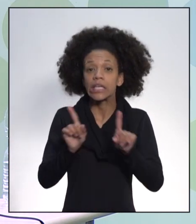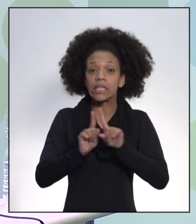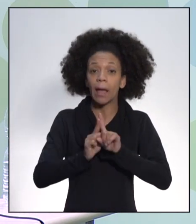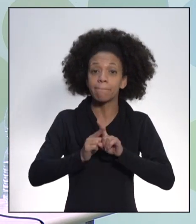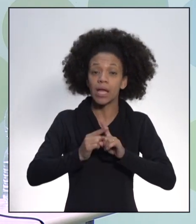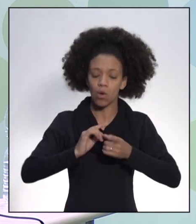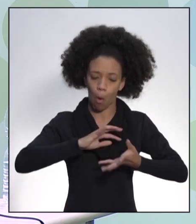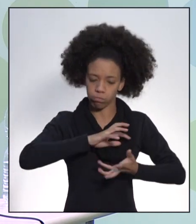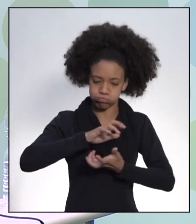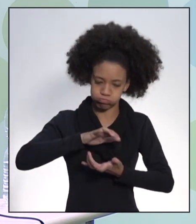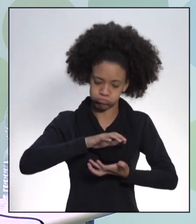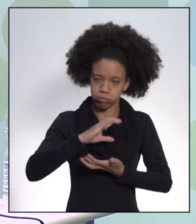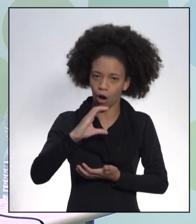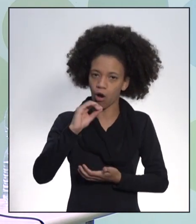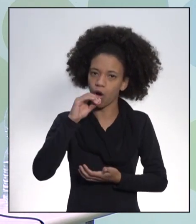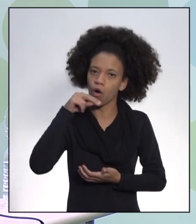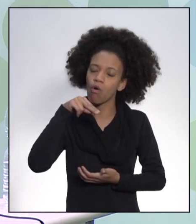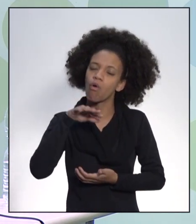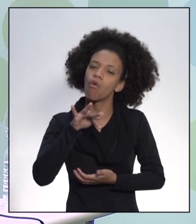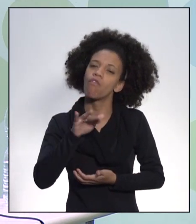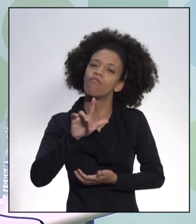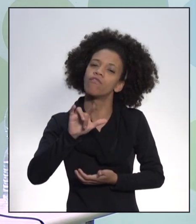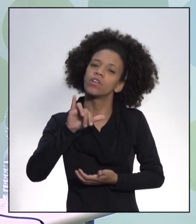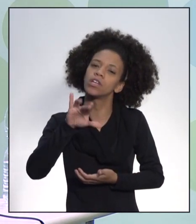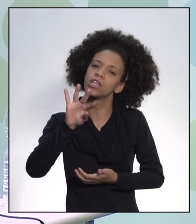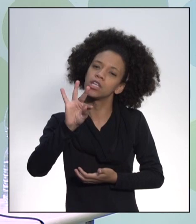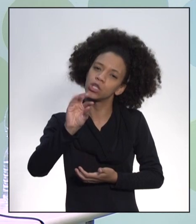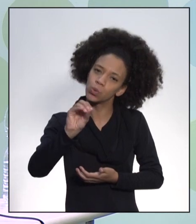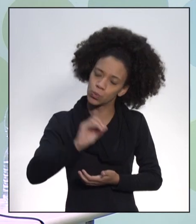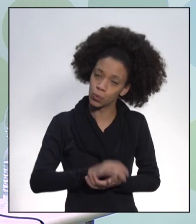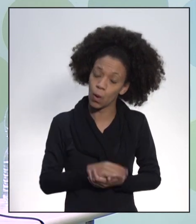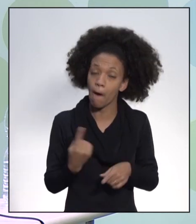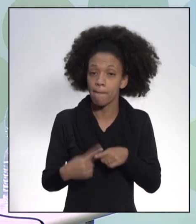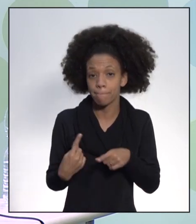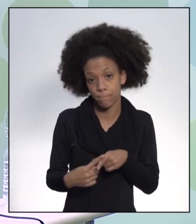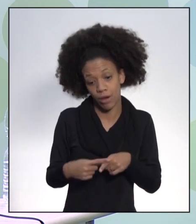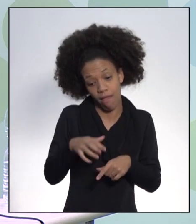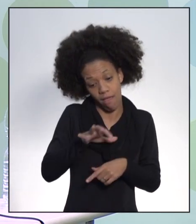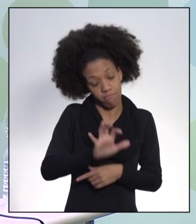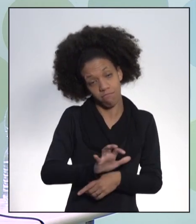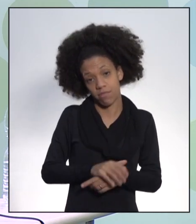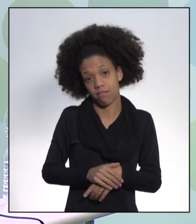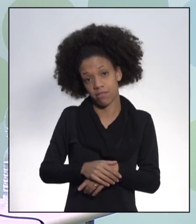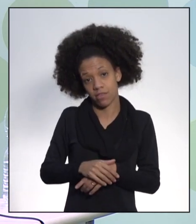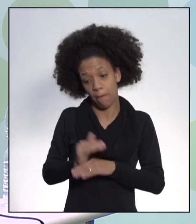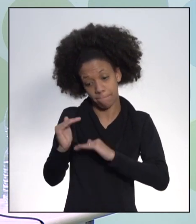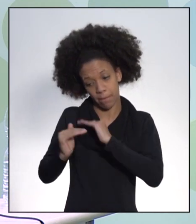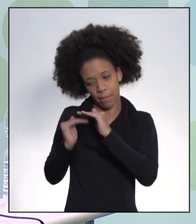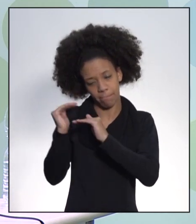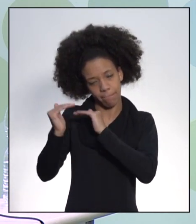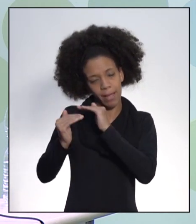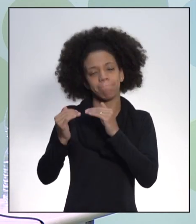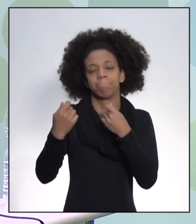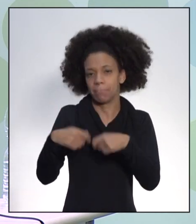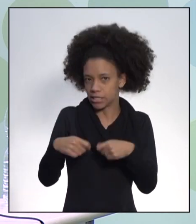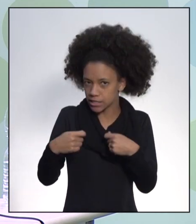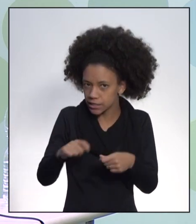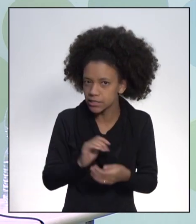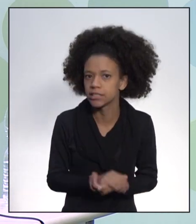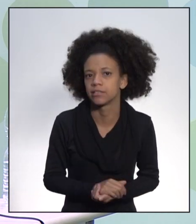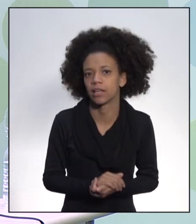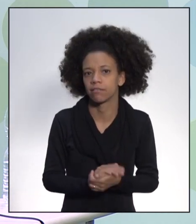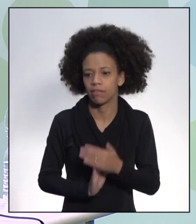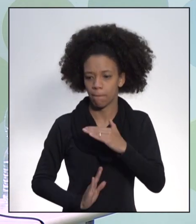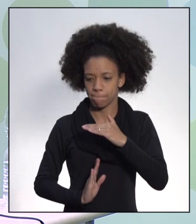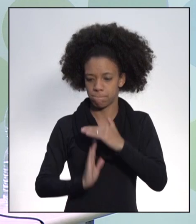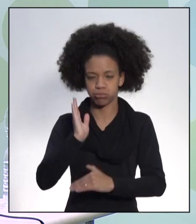conflito, preste bastante atenção, porque é aquilo que tem que ser desenvolvido, é aquilo que tem que ser